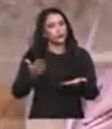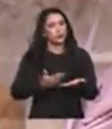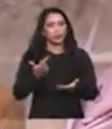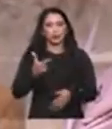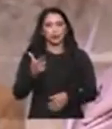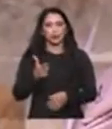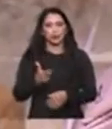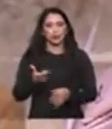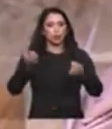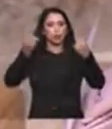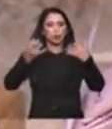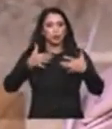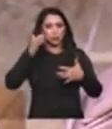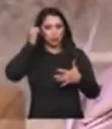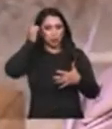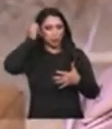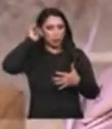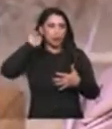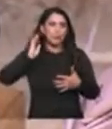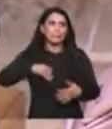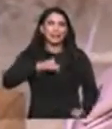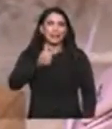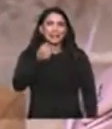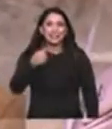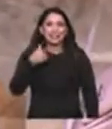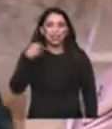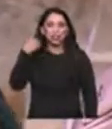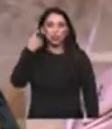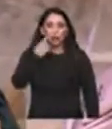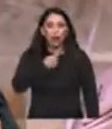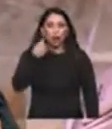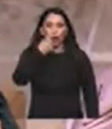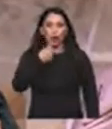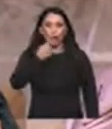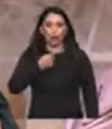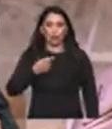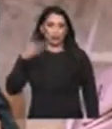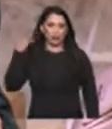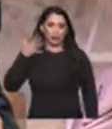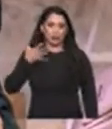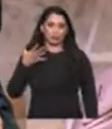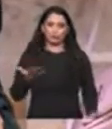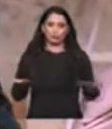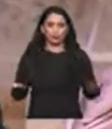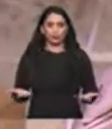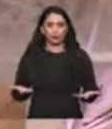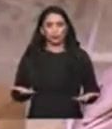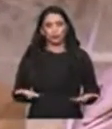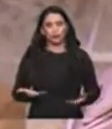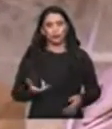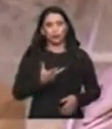condição de trazer aqui, dariam mais de 7 horas de sustentação, que realmente não seria permitido.